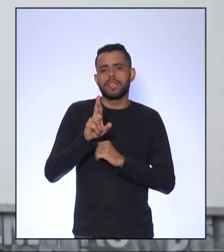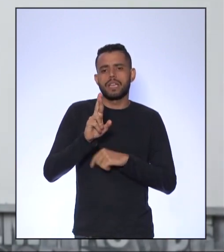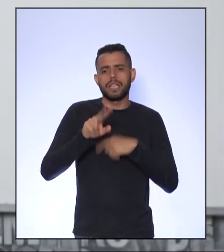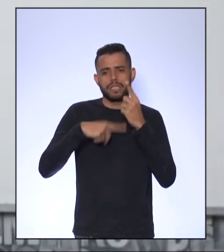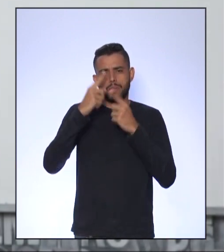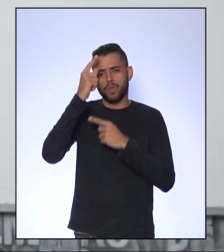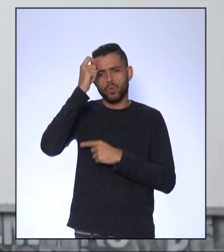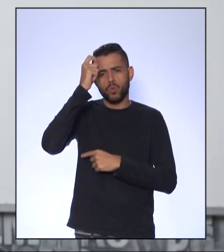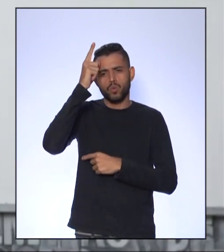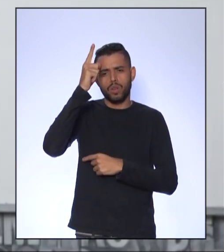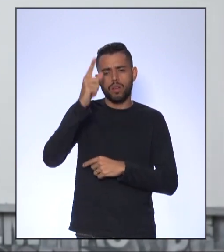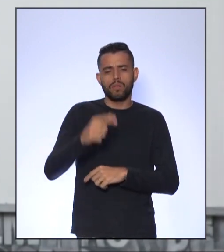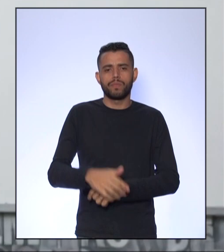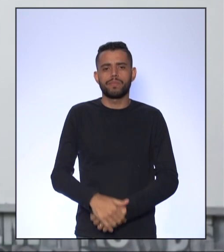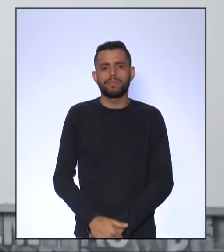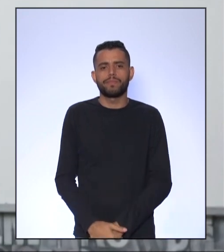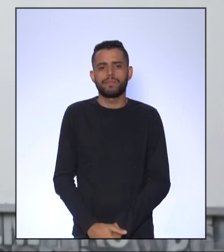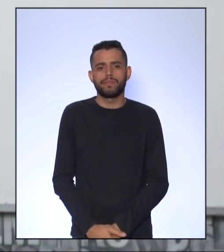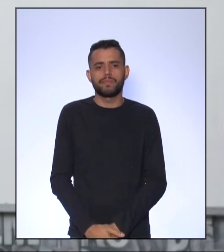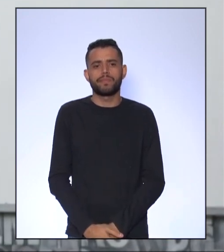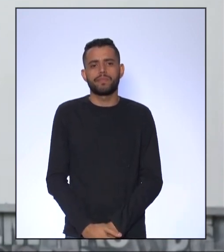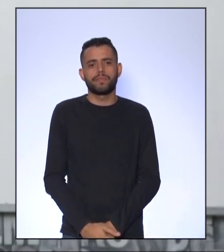cultural.